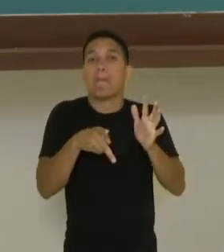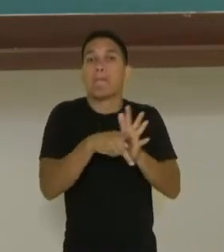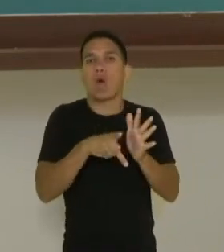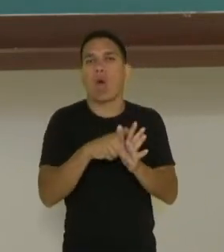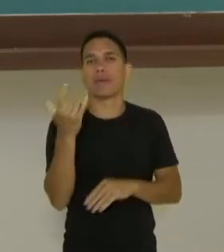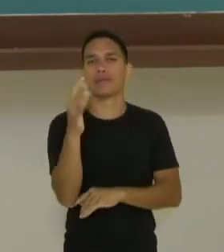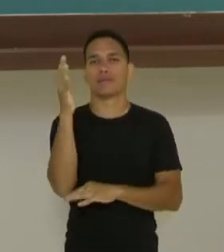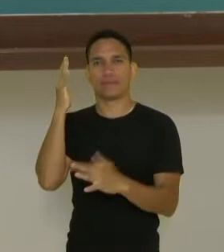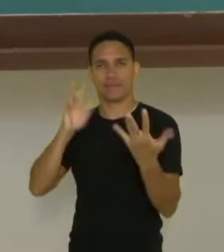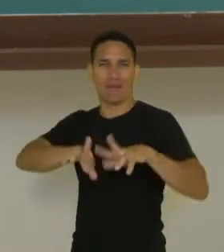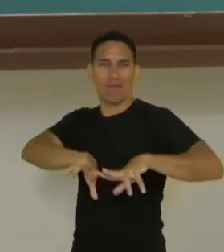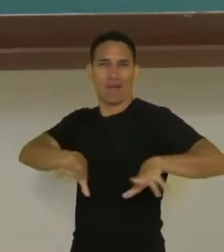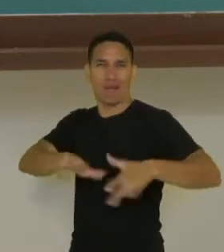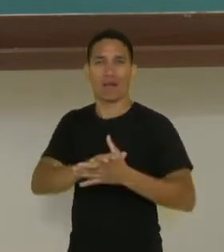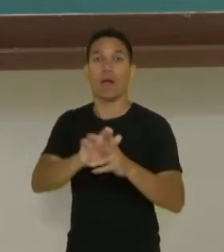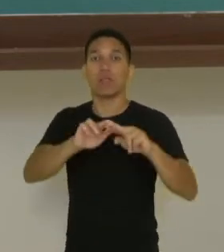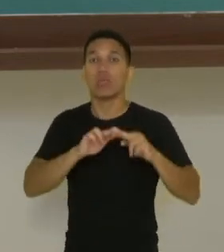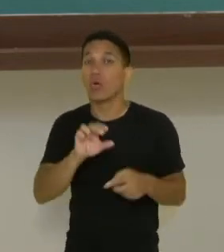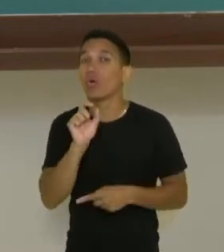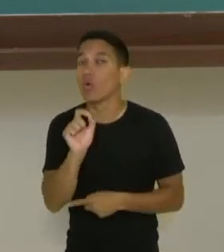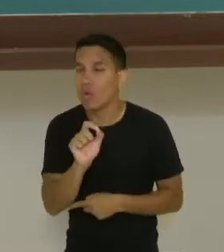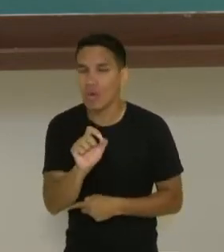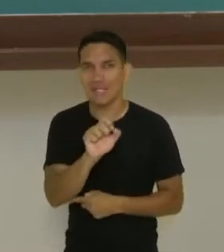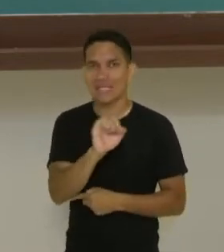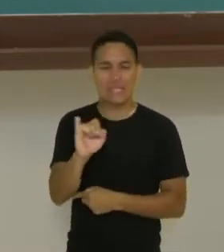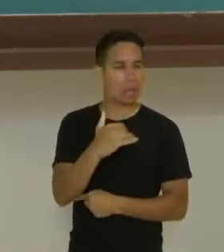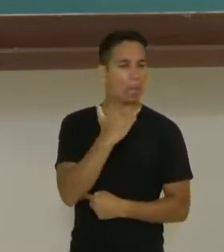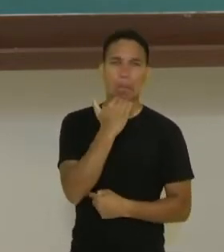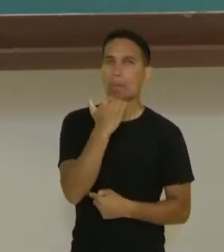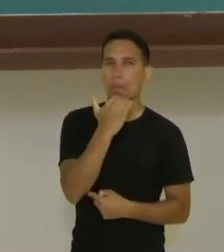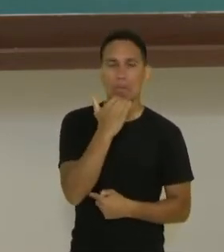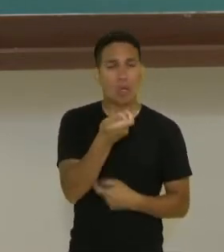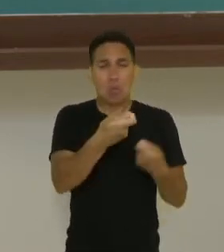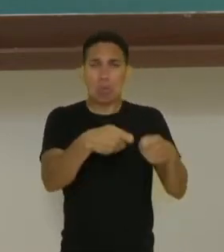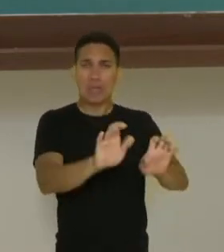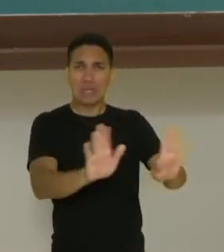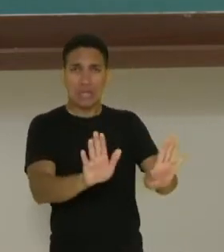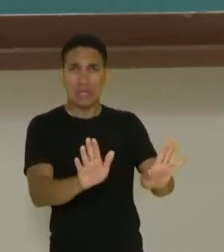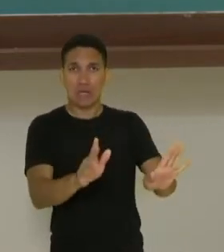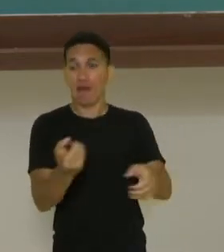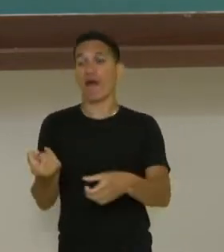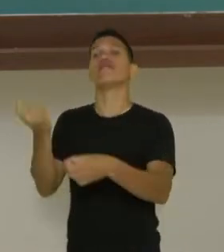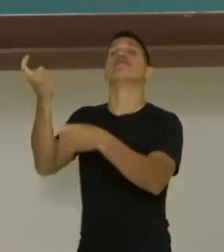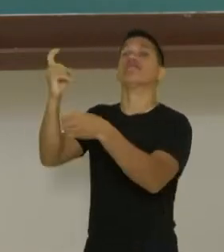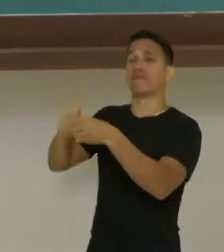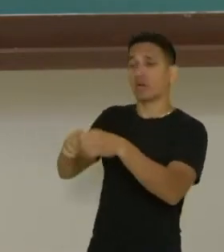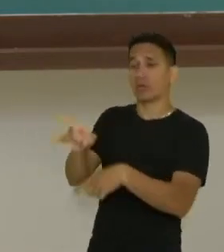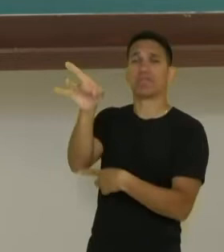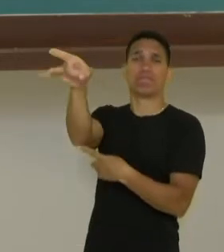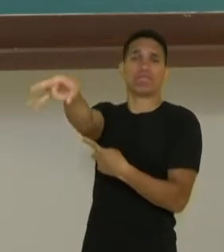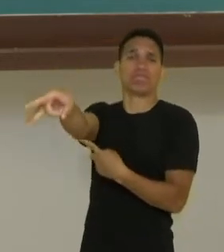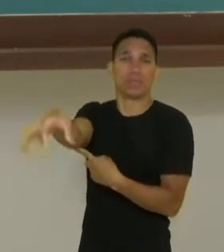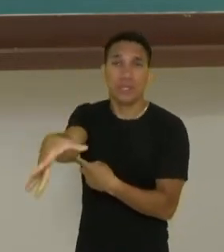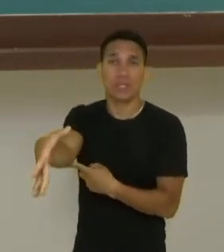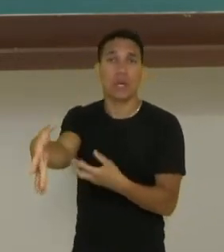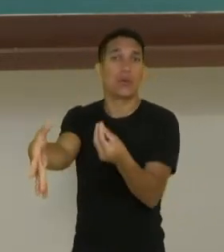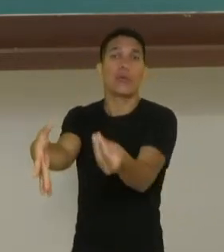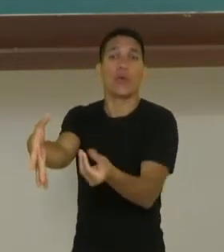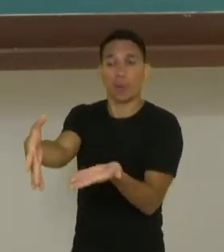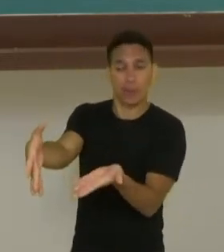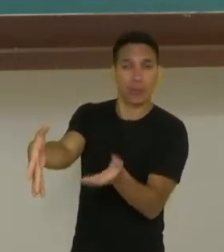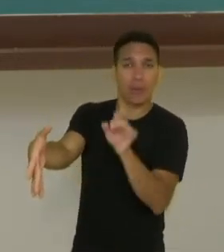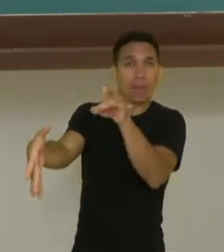disso, quando essa coisa não servir mais para você, ela vai voltar para o meio ambiente de alguma forma. Então, tudo que